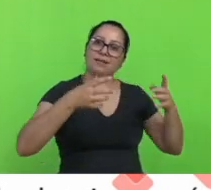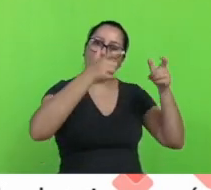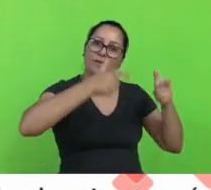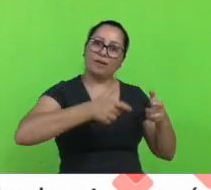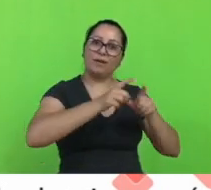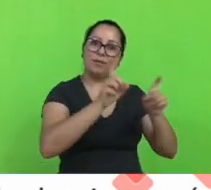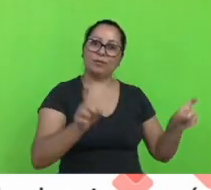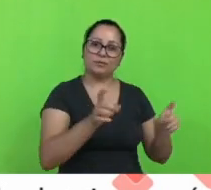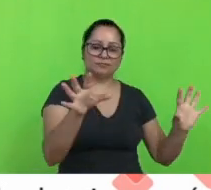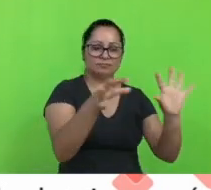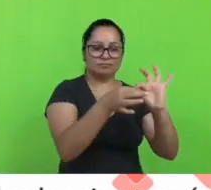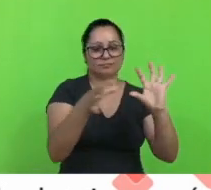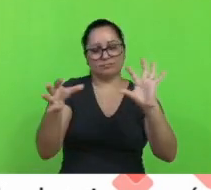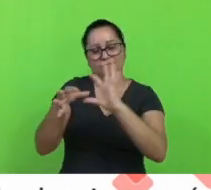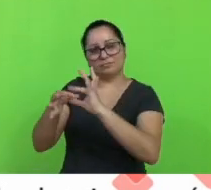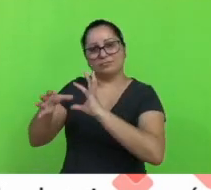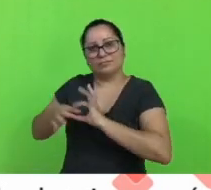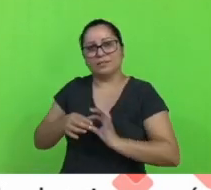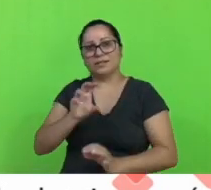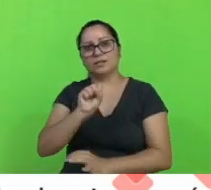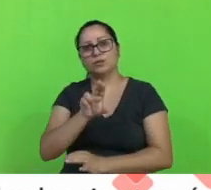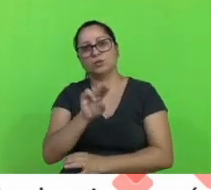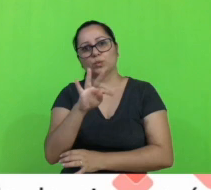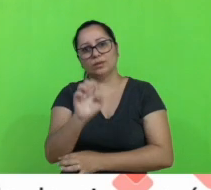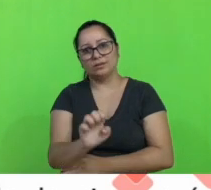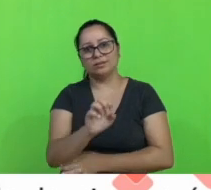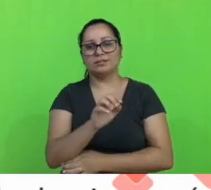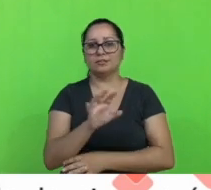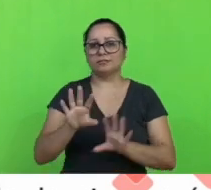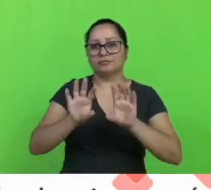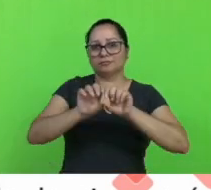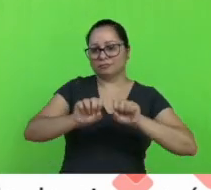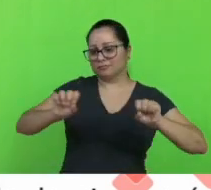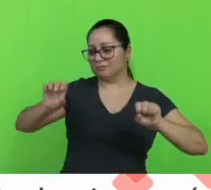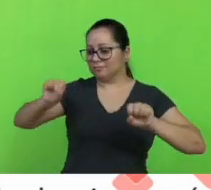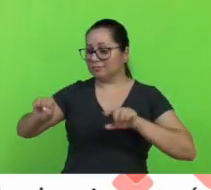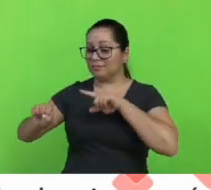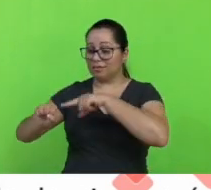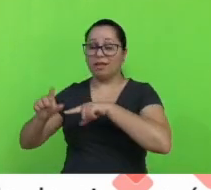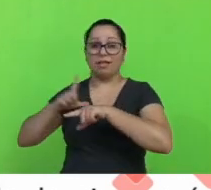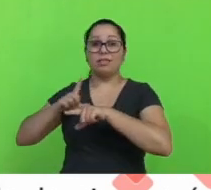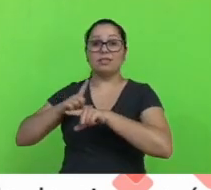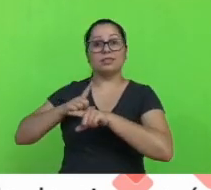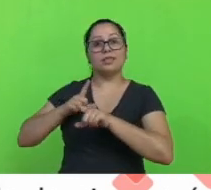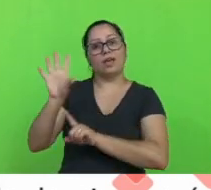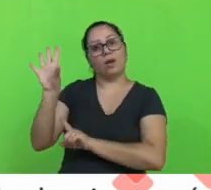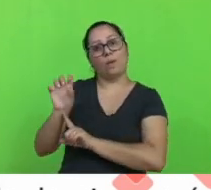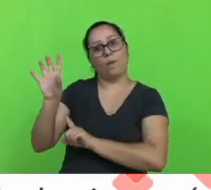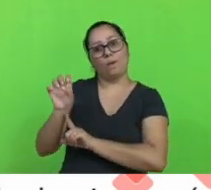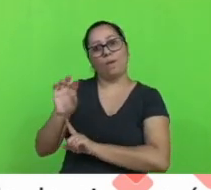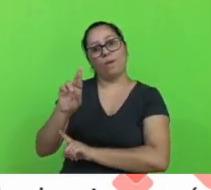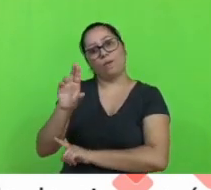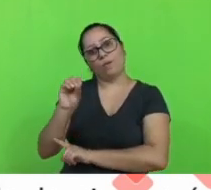computadores interconectados através de switches. Na ponta de cada uma dessas redes existe um dispositivo, um